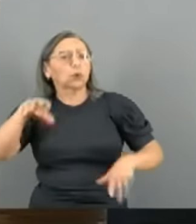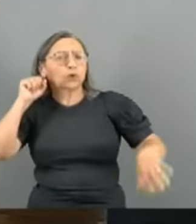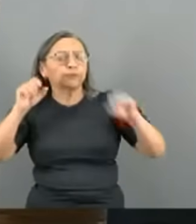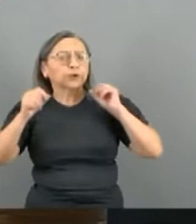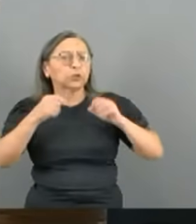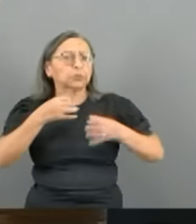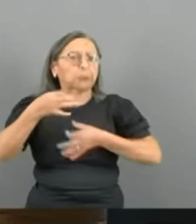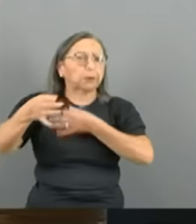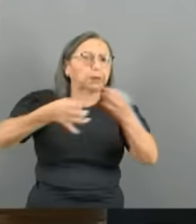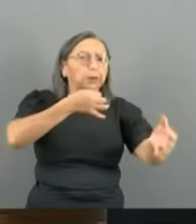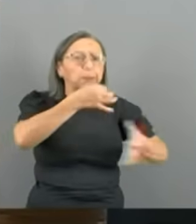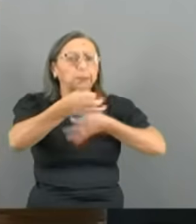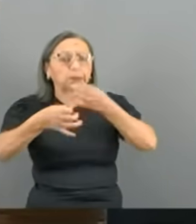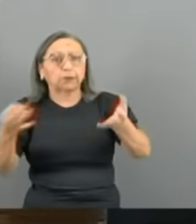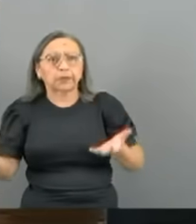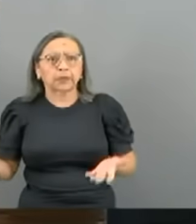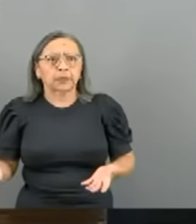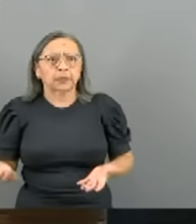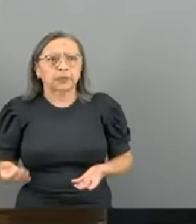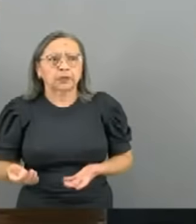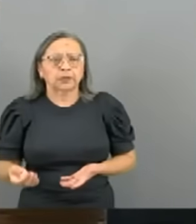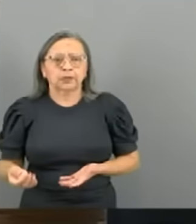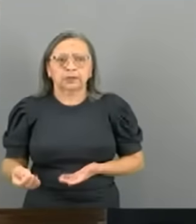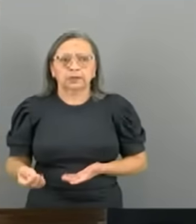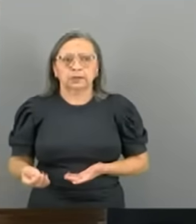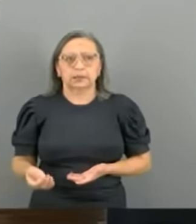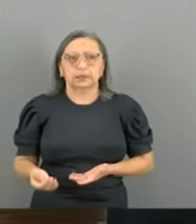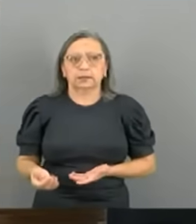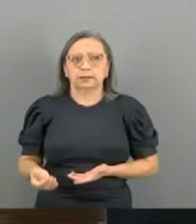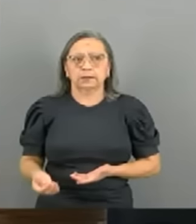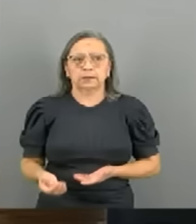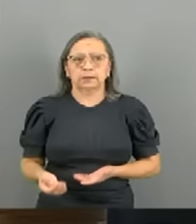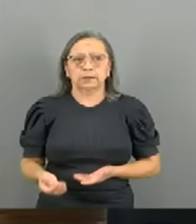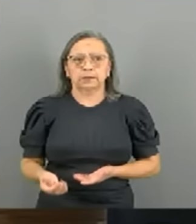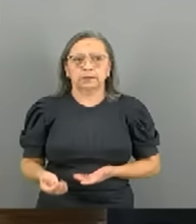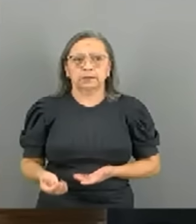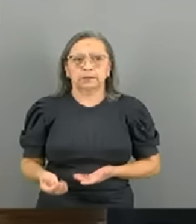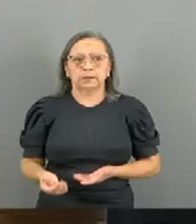que tem inclusive o líder do governo que vai responder aqui. Vai chegar a hora